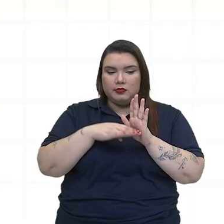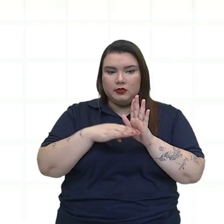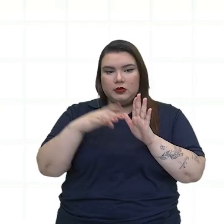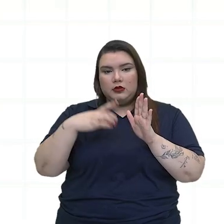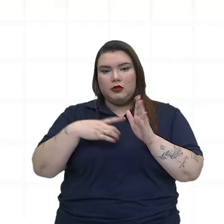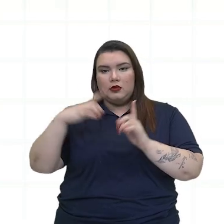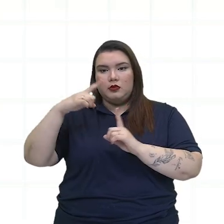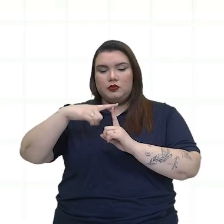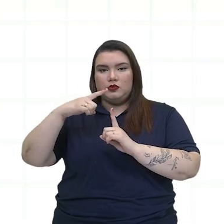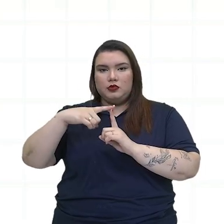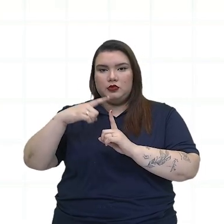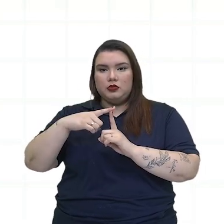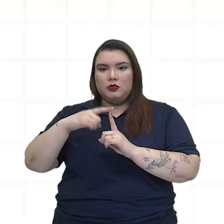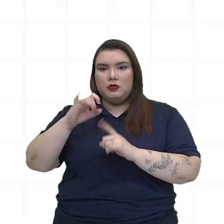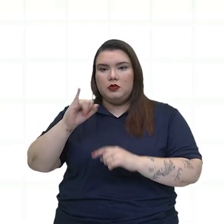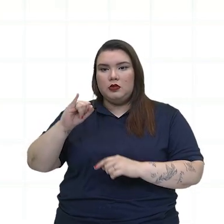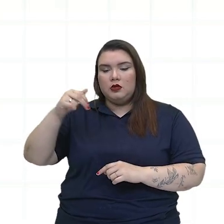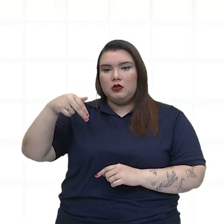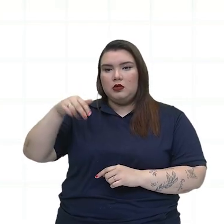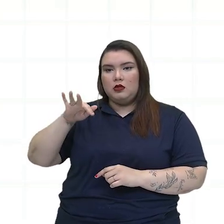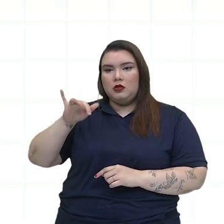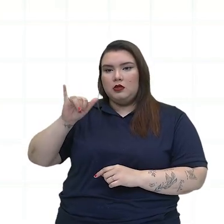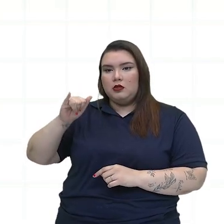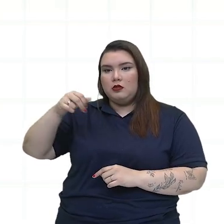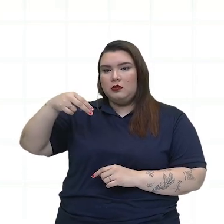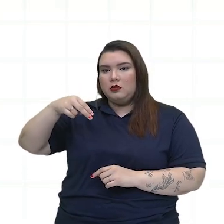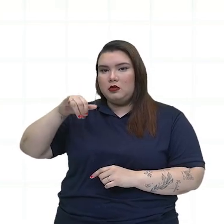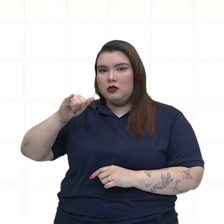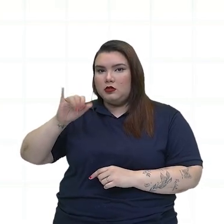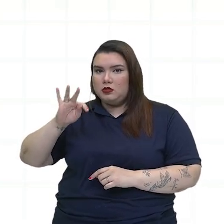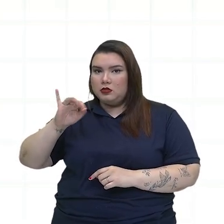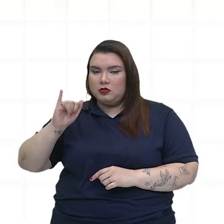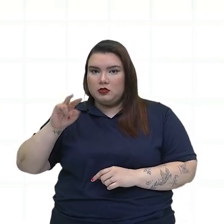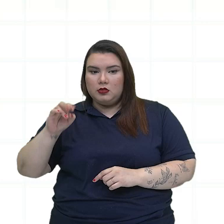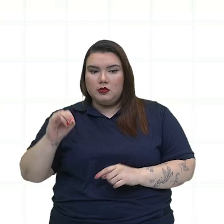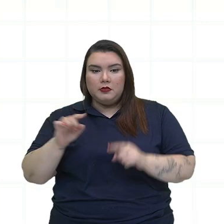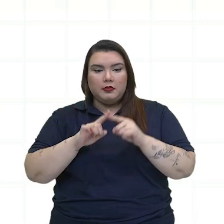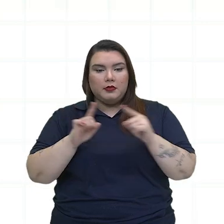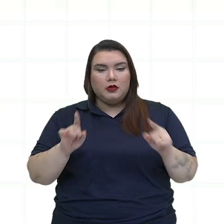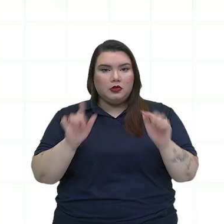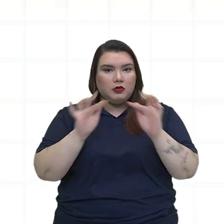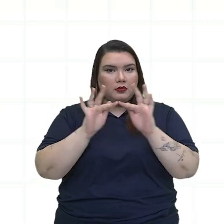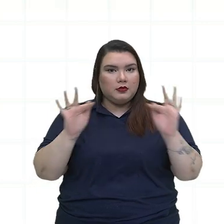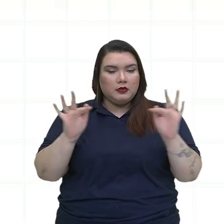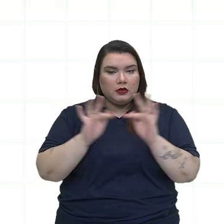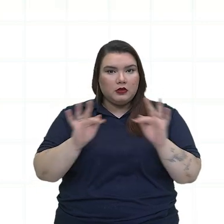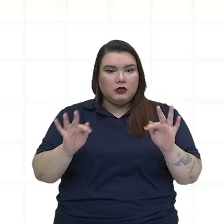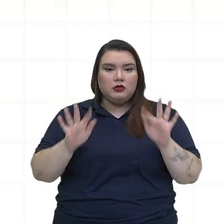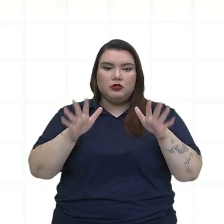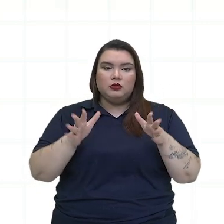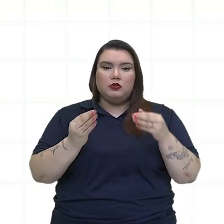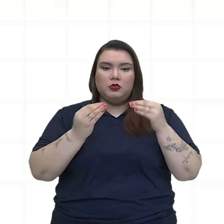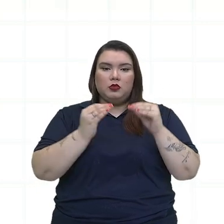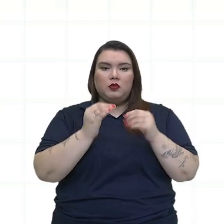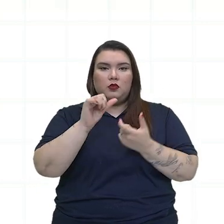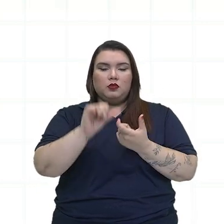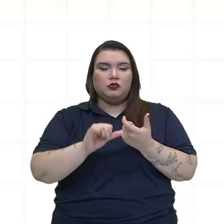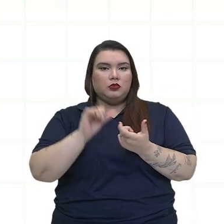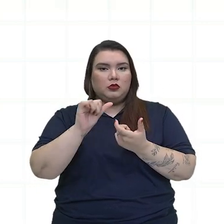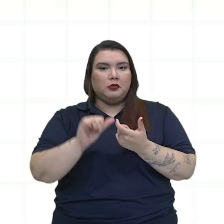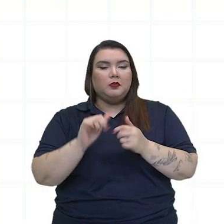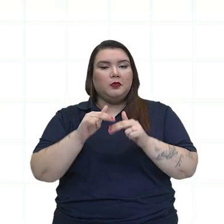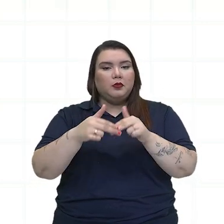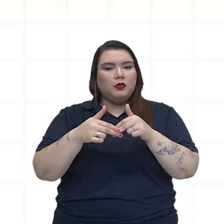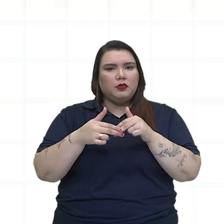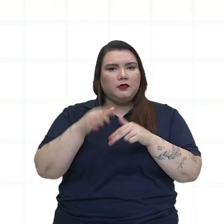sua forma no infinitivo. Mas nas frases, eles já estão conjugados. E é por isso